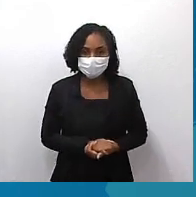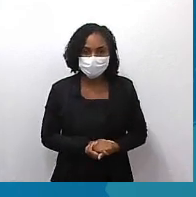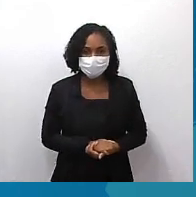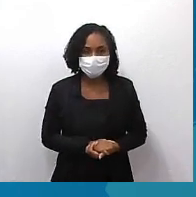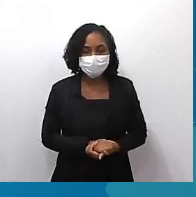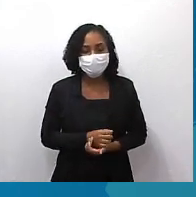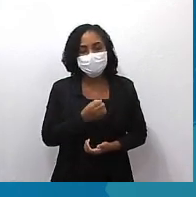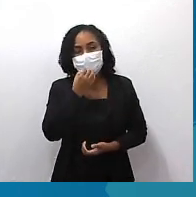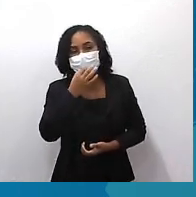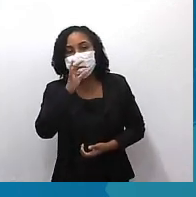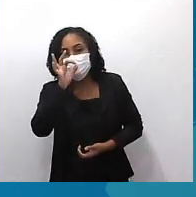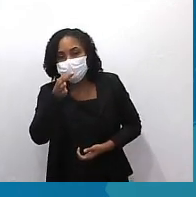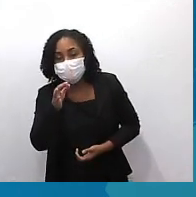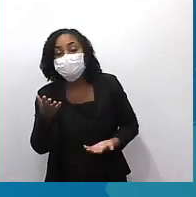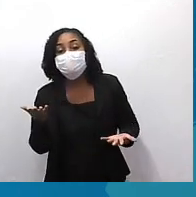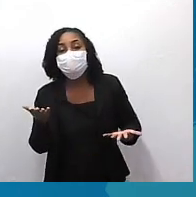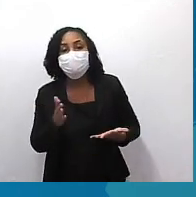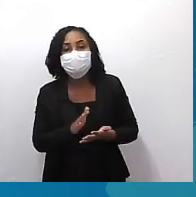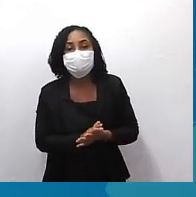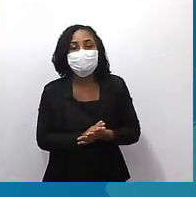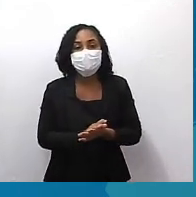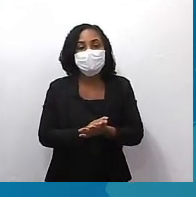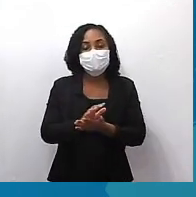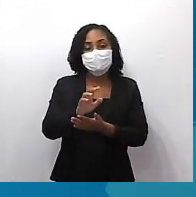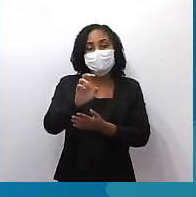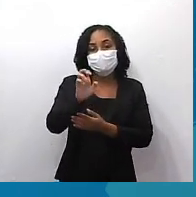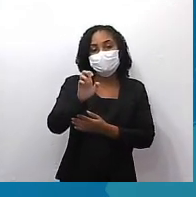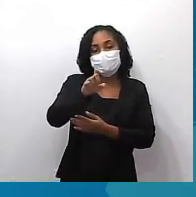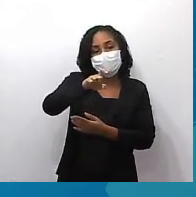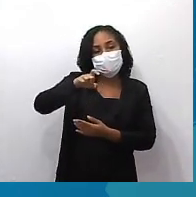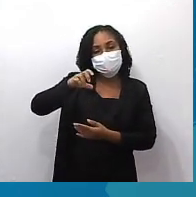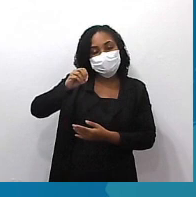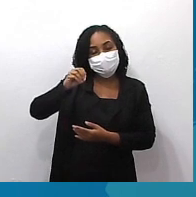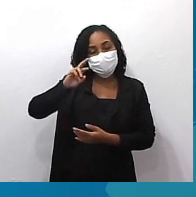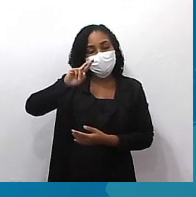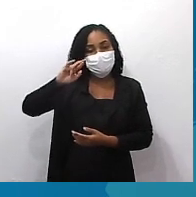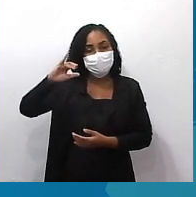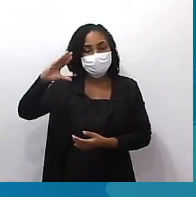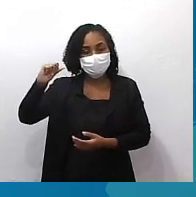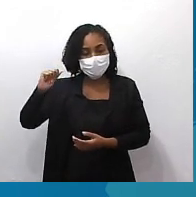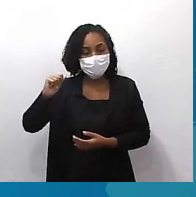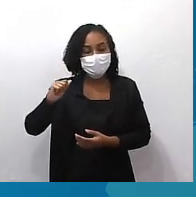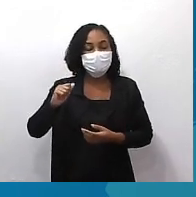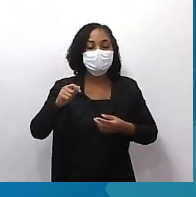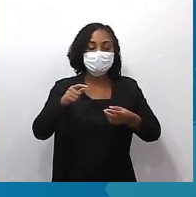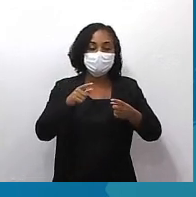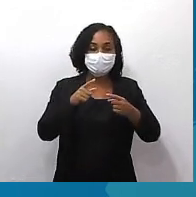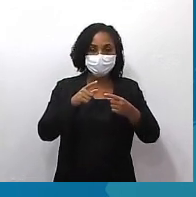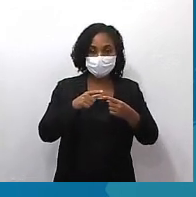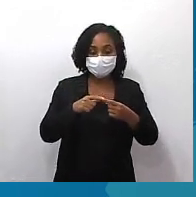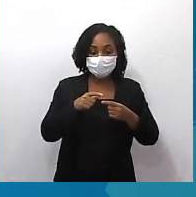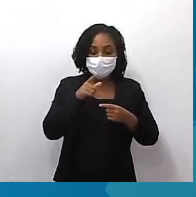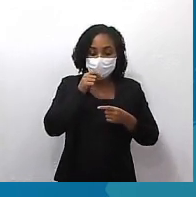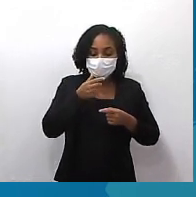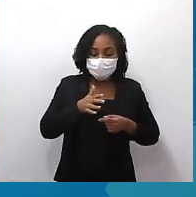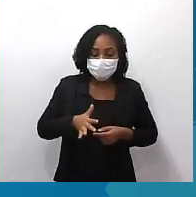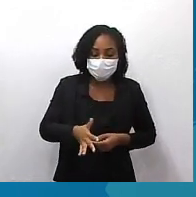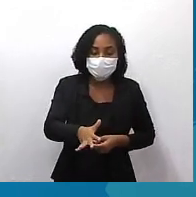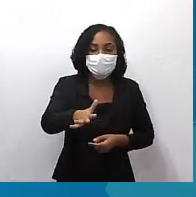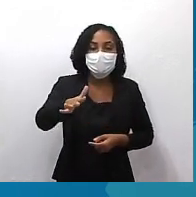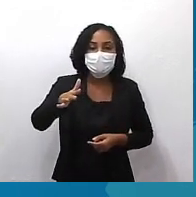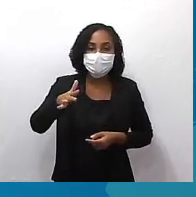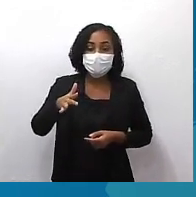Boa, acertou quem falou? Exorreica, né? É a drenagem que vai desaguar no mar. Agora veja que eu tenho